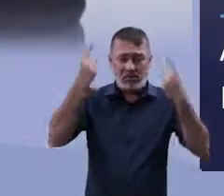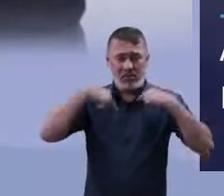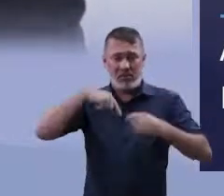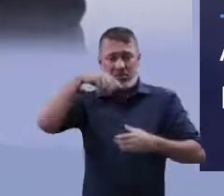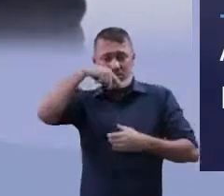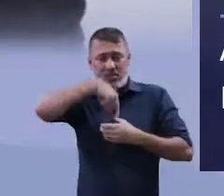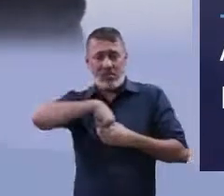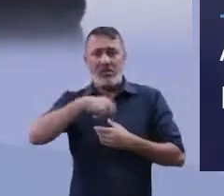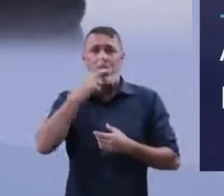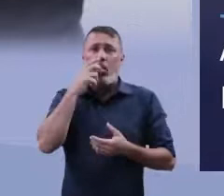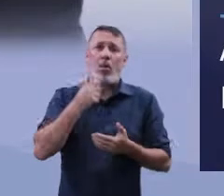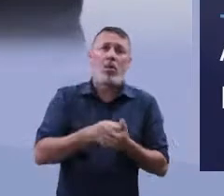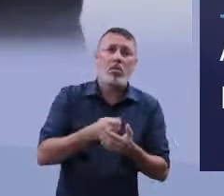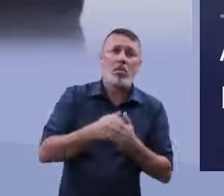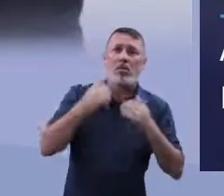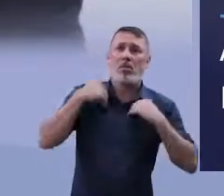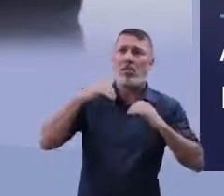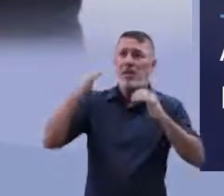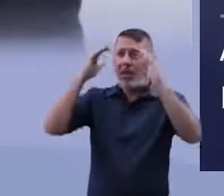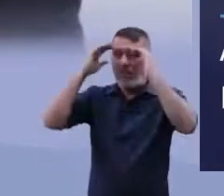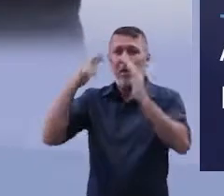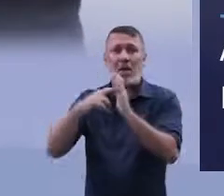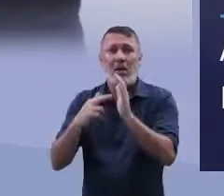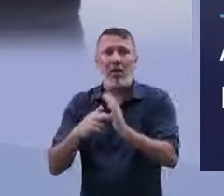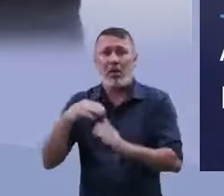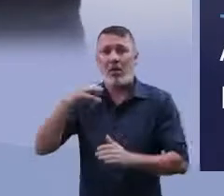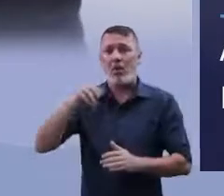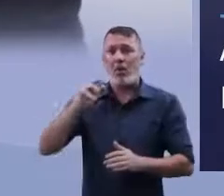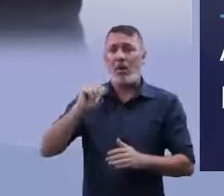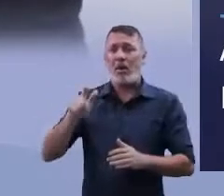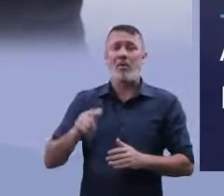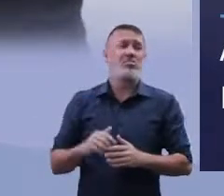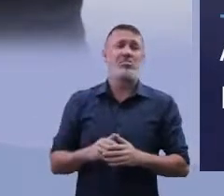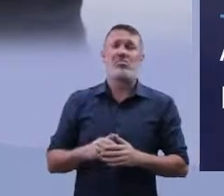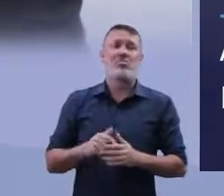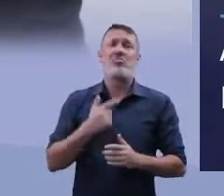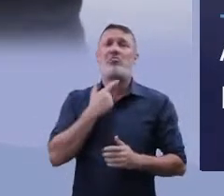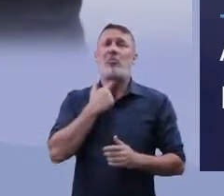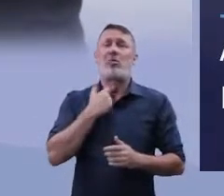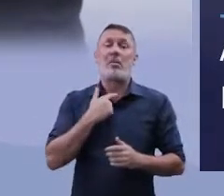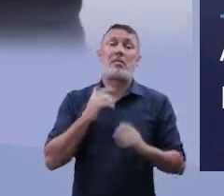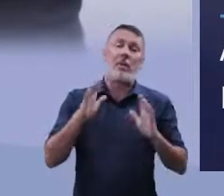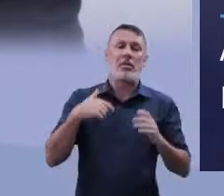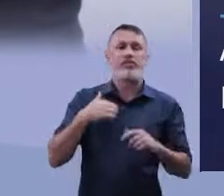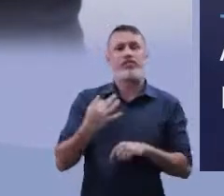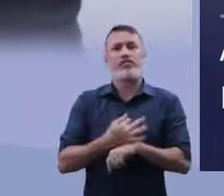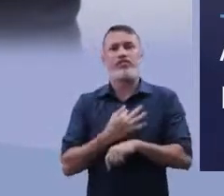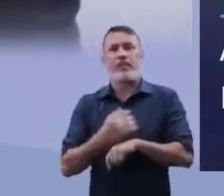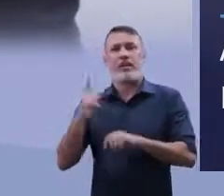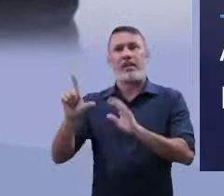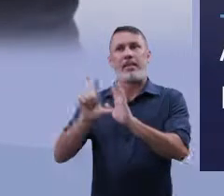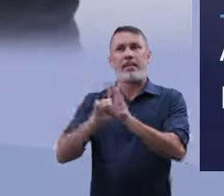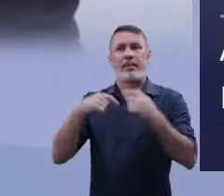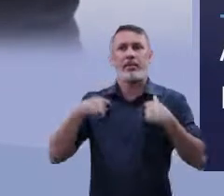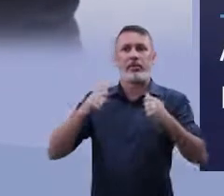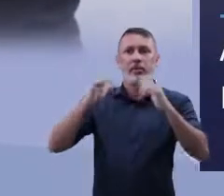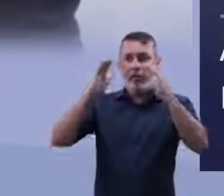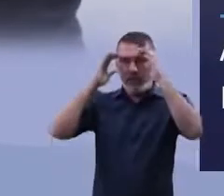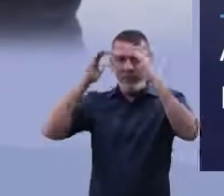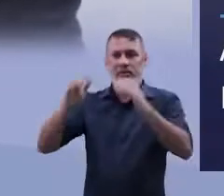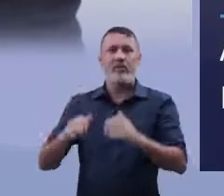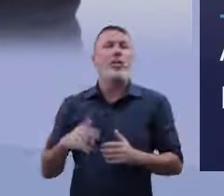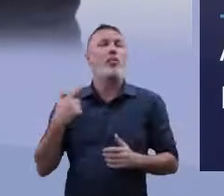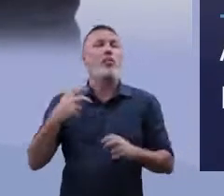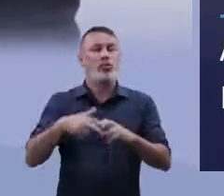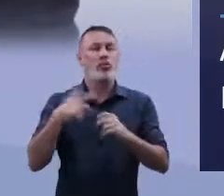e autônoma de cumprir determinada regra moral, mas ele entende que aquilo é uma lei e precisa ser obedecida. Então o sujeito não